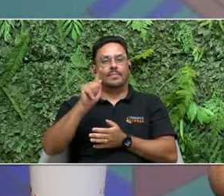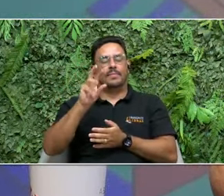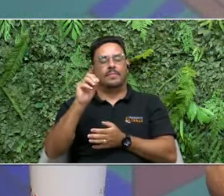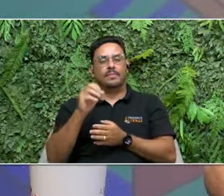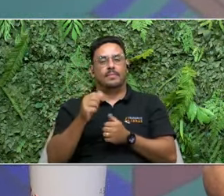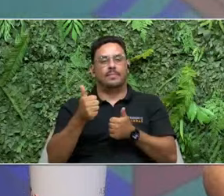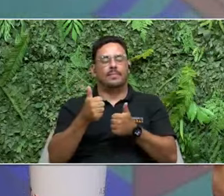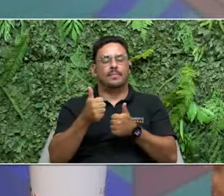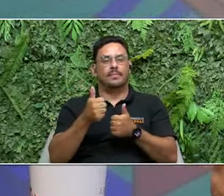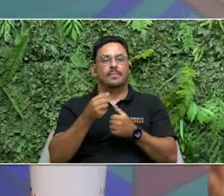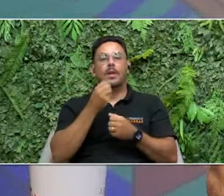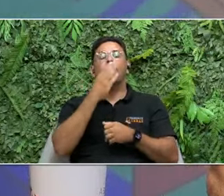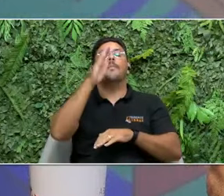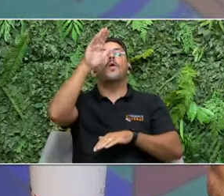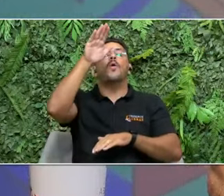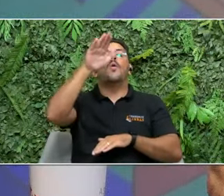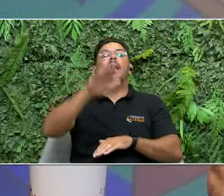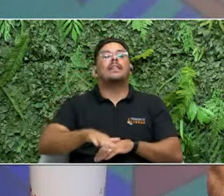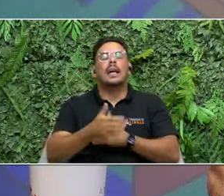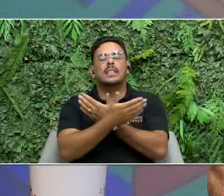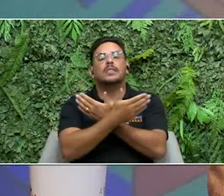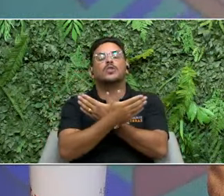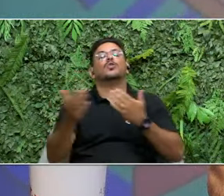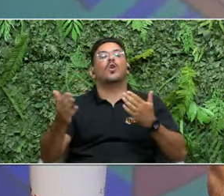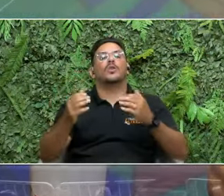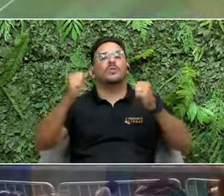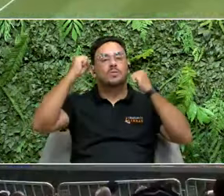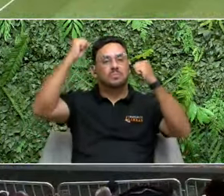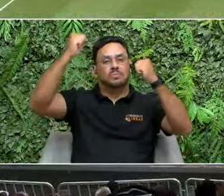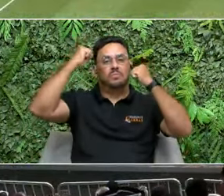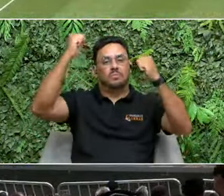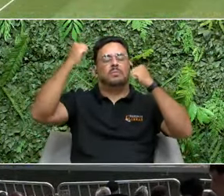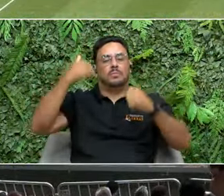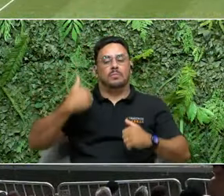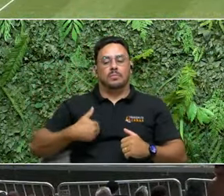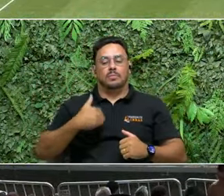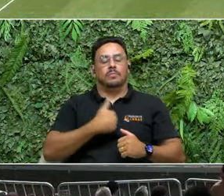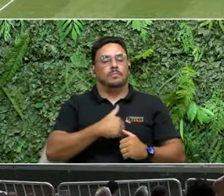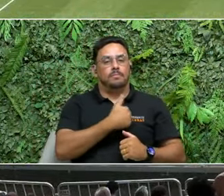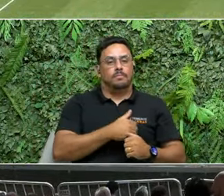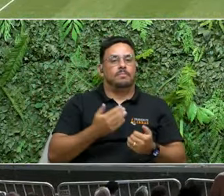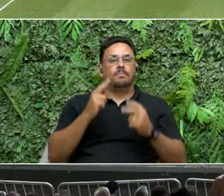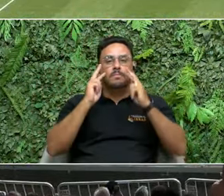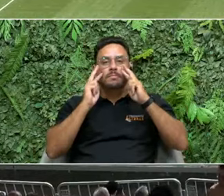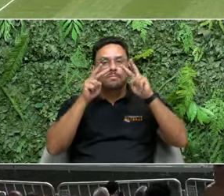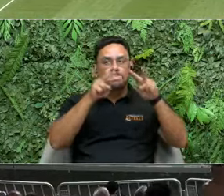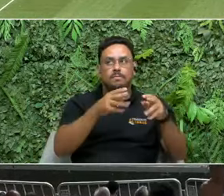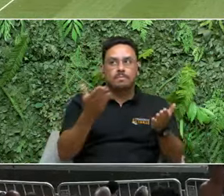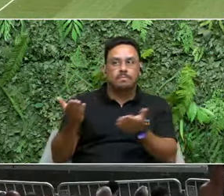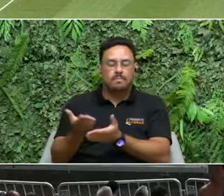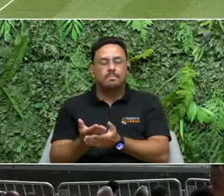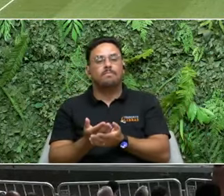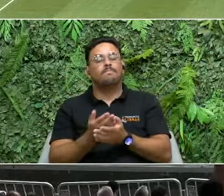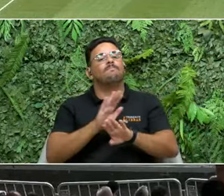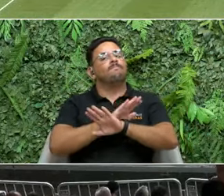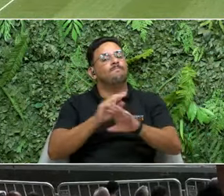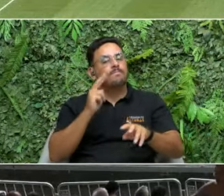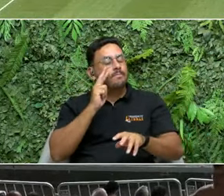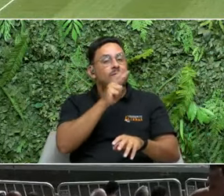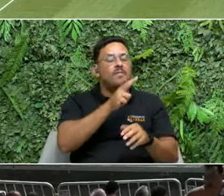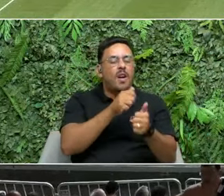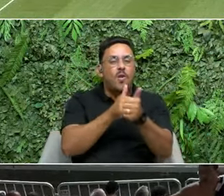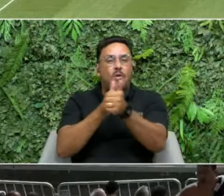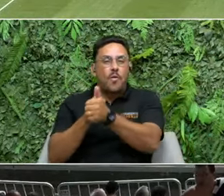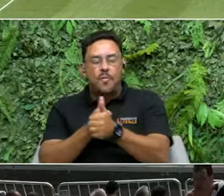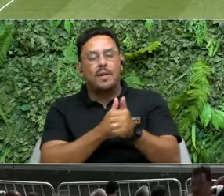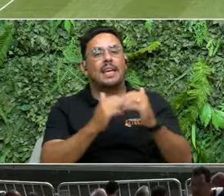figuinho Boa tarde torcedor atleticano que está vindo que vai vir ou que simplesmente irá acompanhar